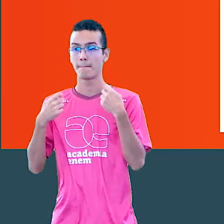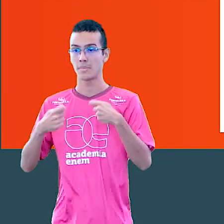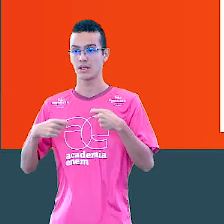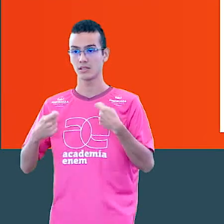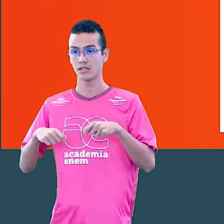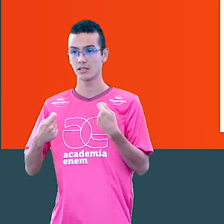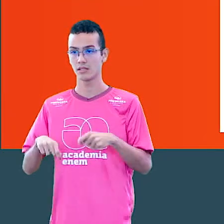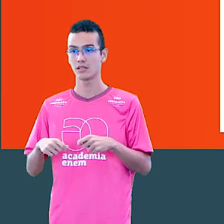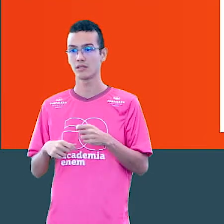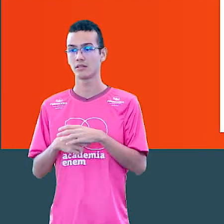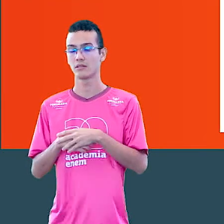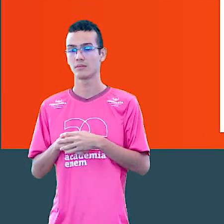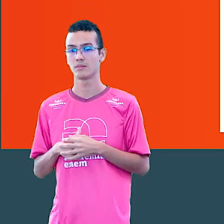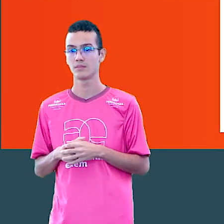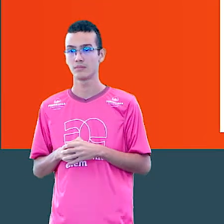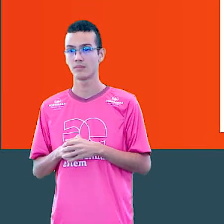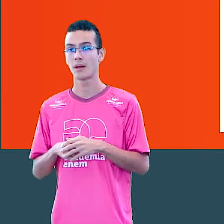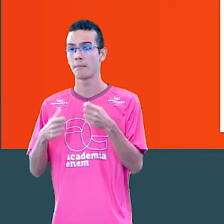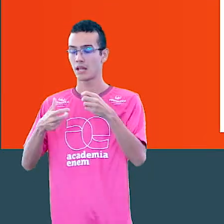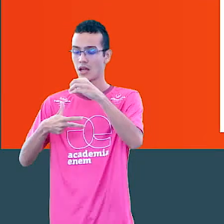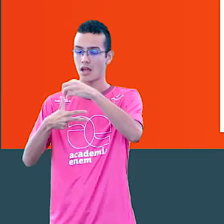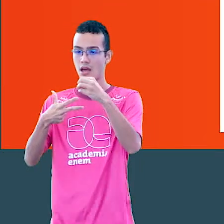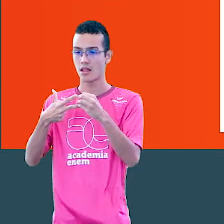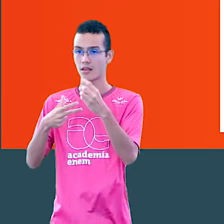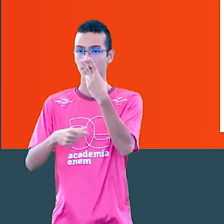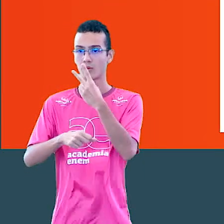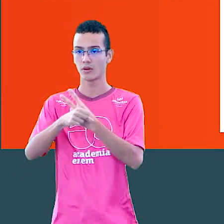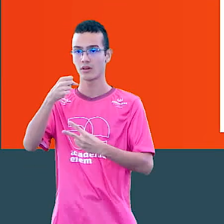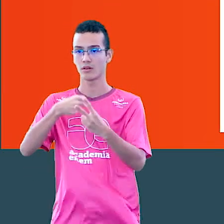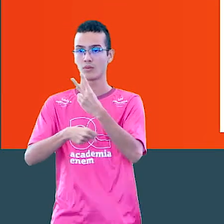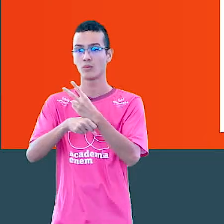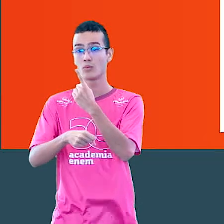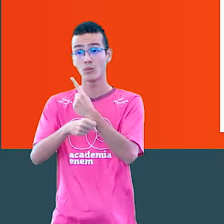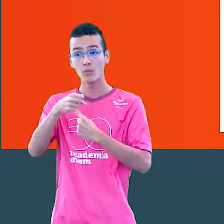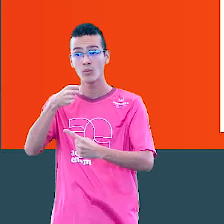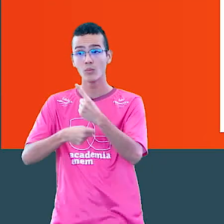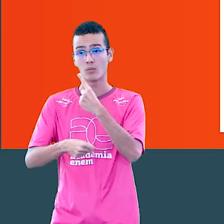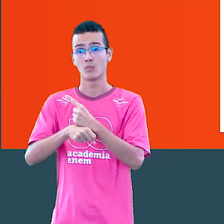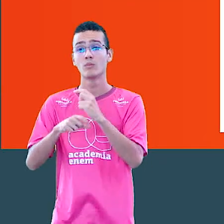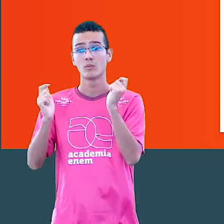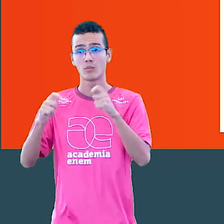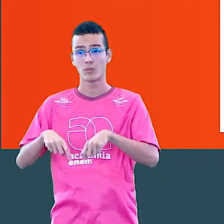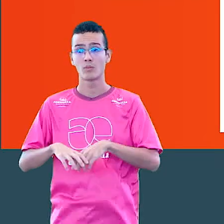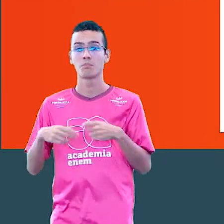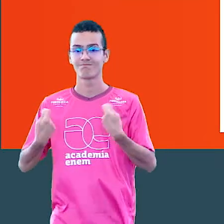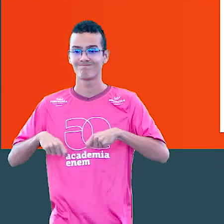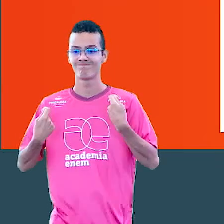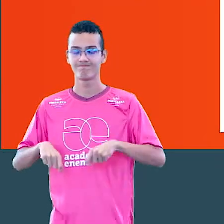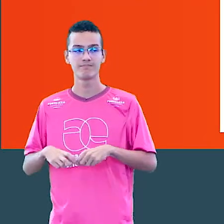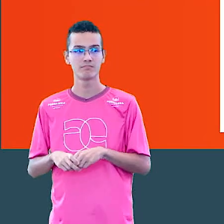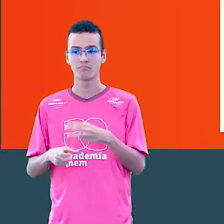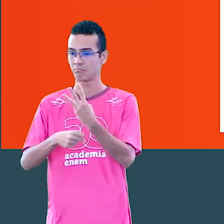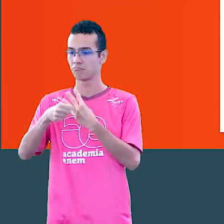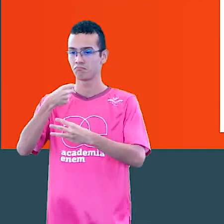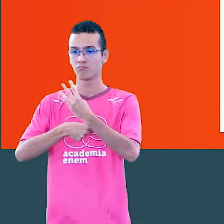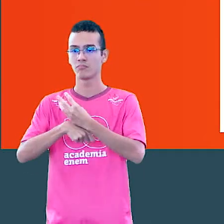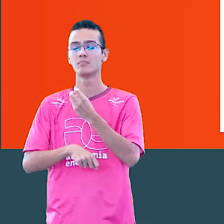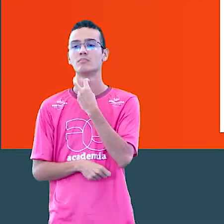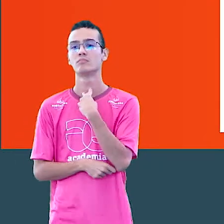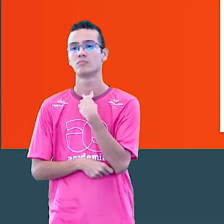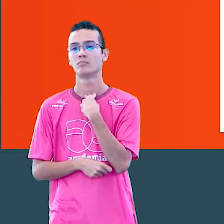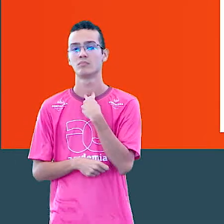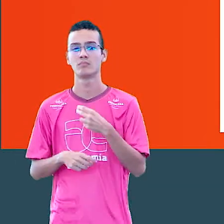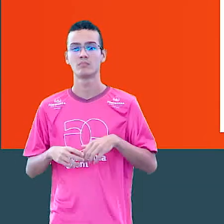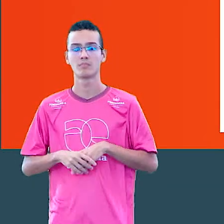Enems, tá? Primeira coisa, tem que ser Enems recentes, beleza? Pronto. Outra coisa, o mínimo é 450 e não